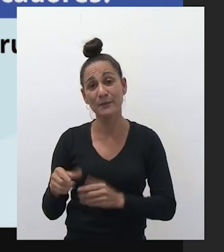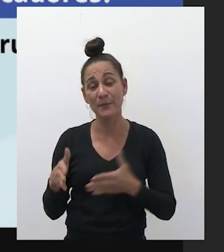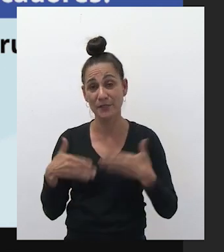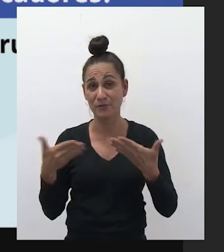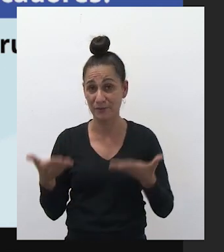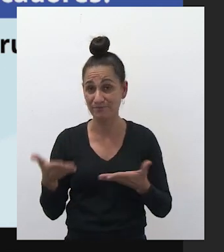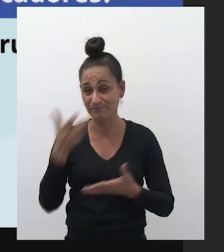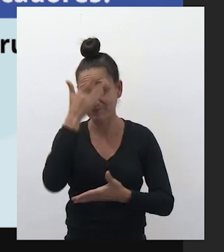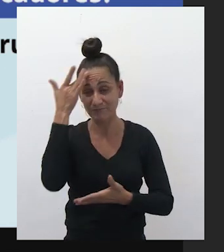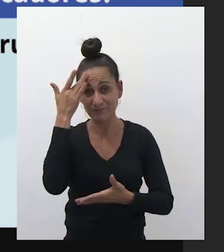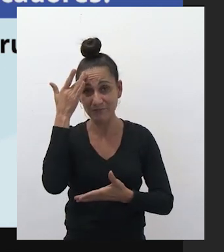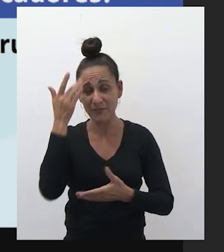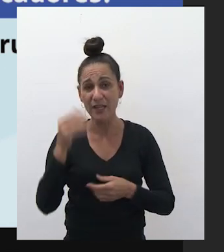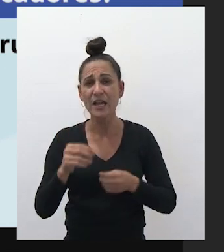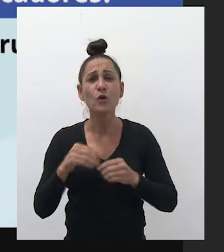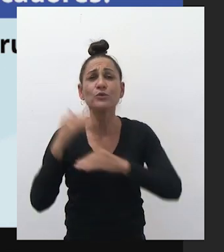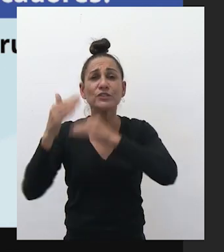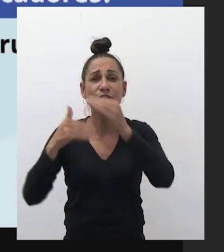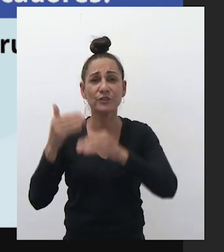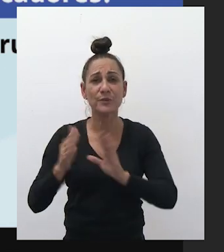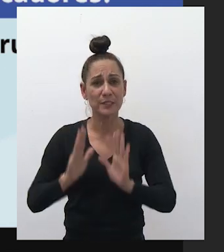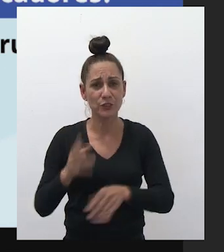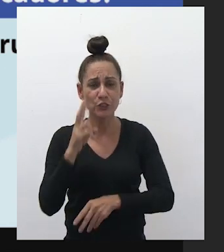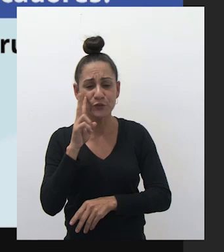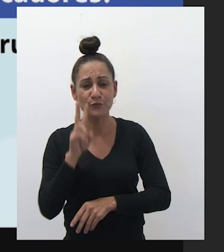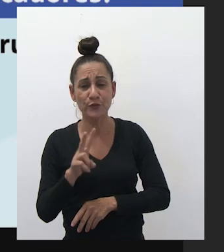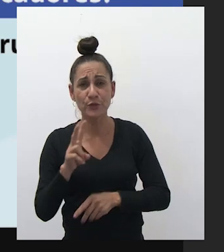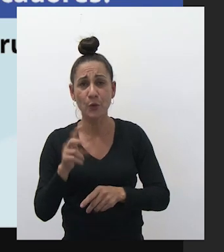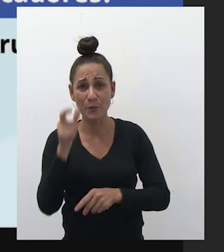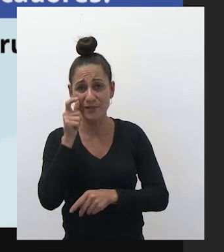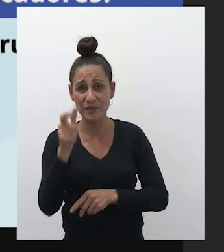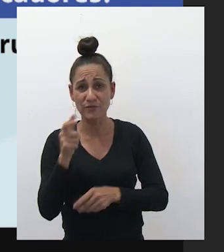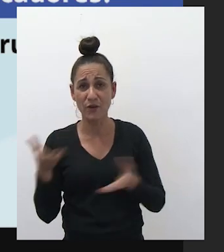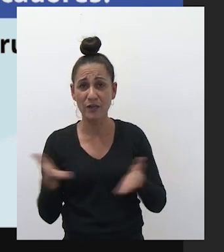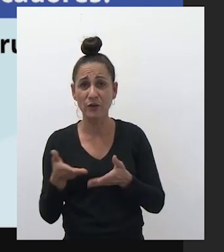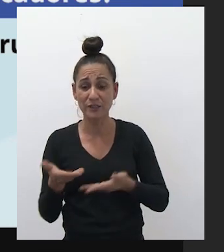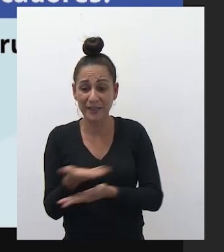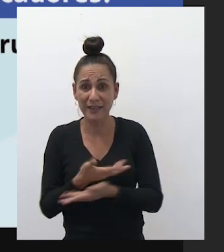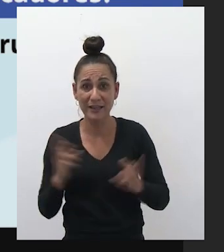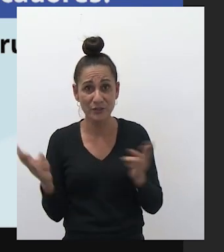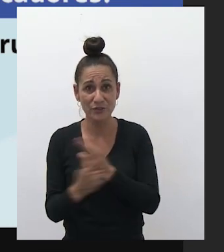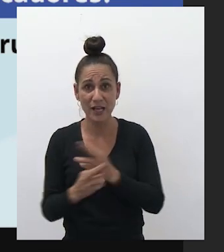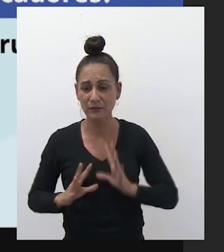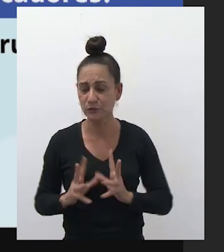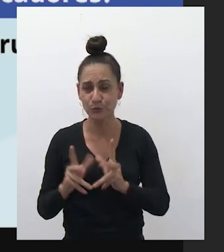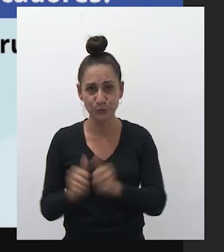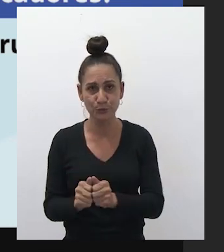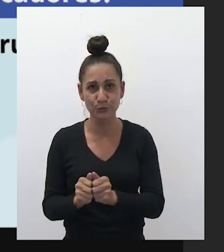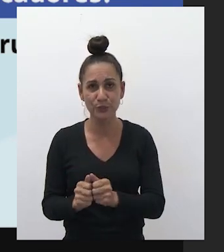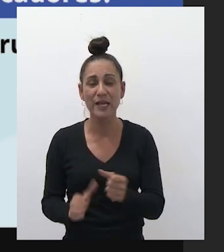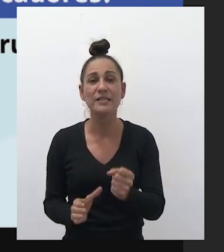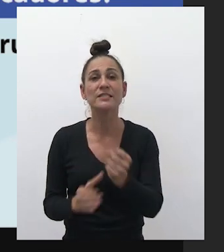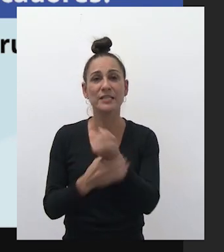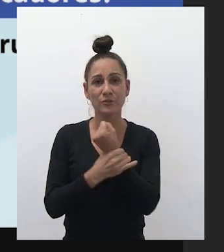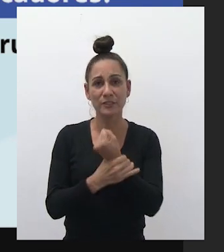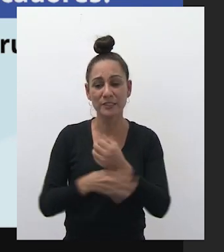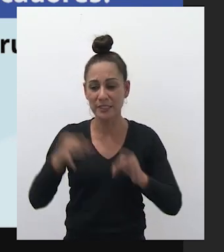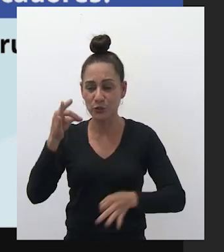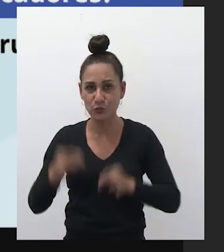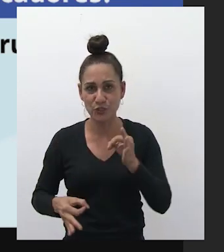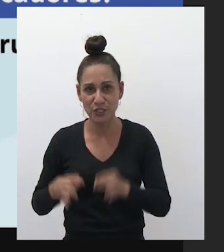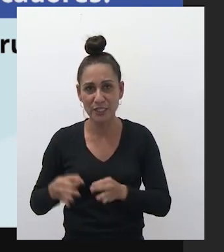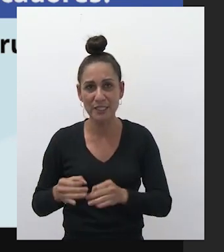o desenvolvimento, a gente viu agora, está relacionado a tudo, não é? Segurança,